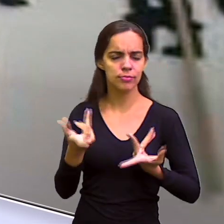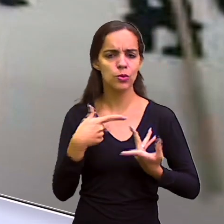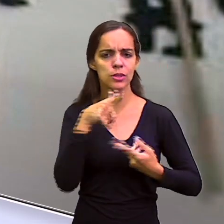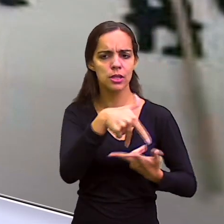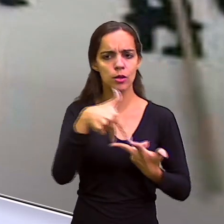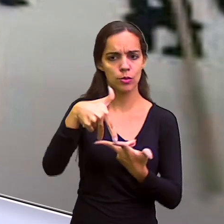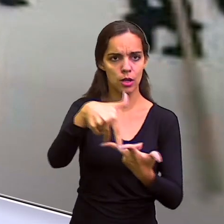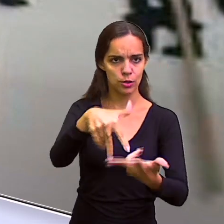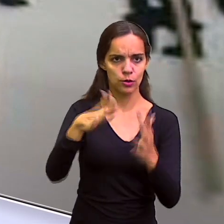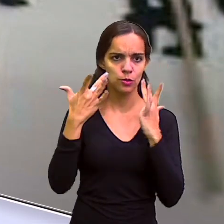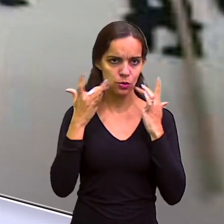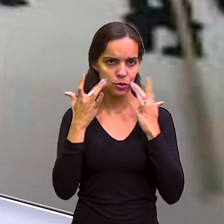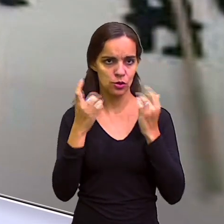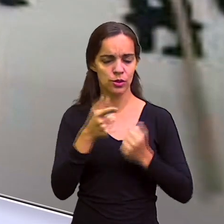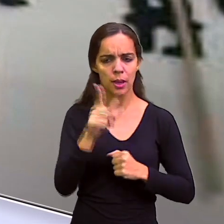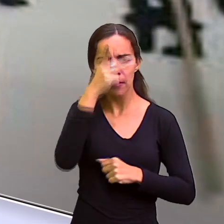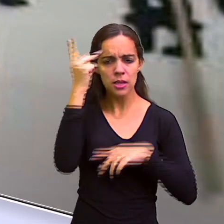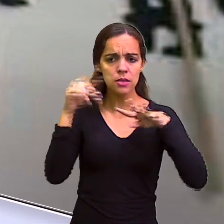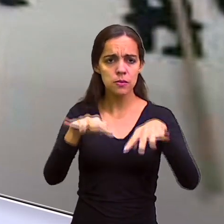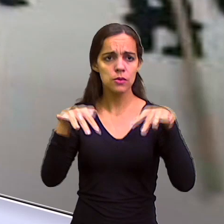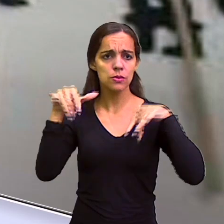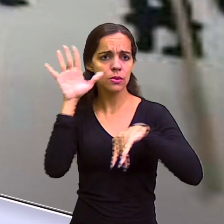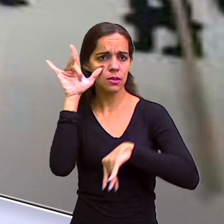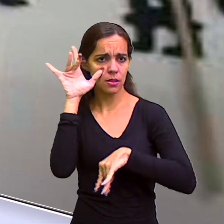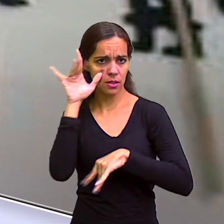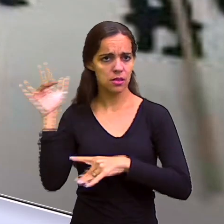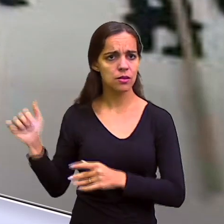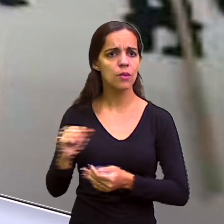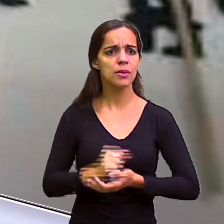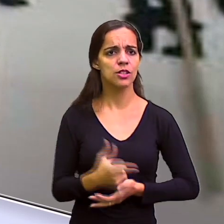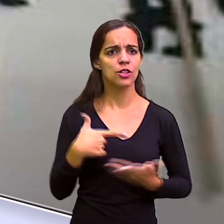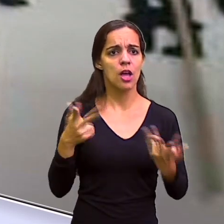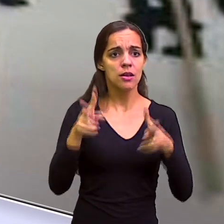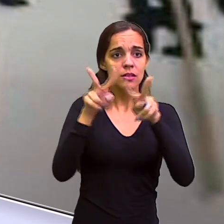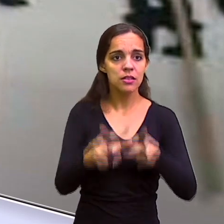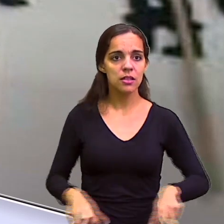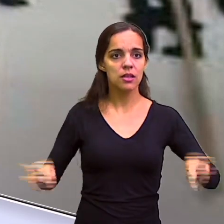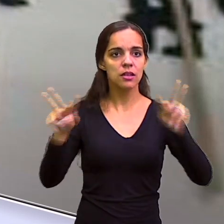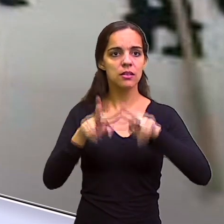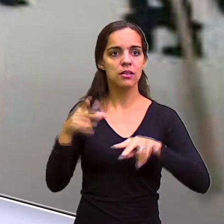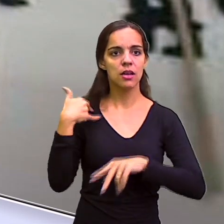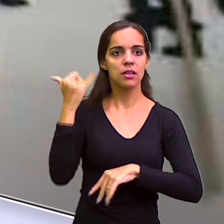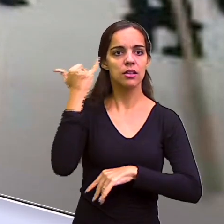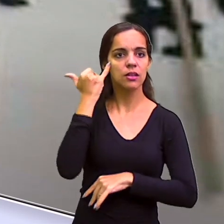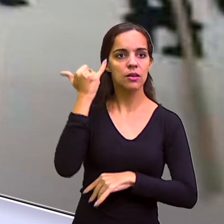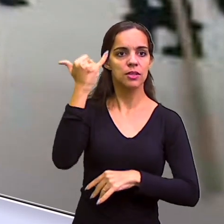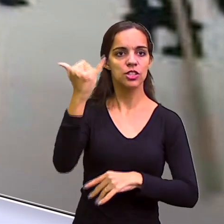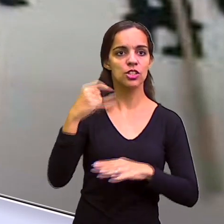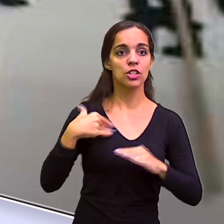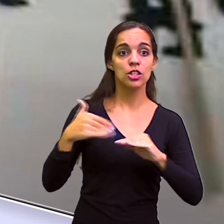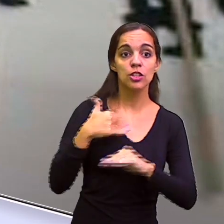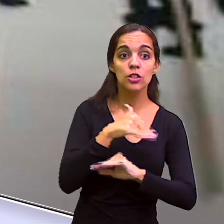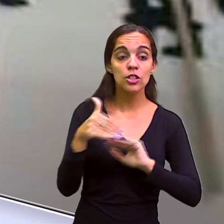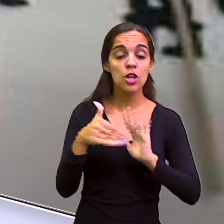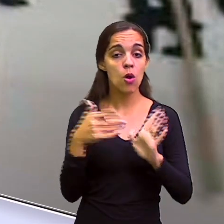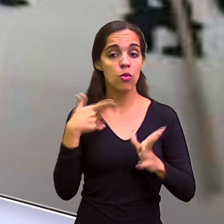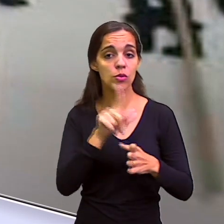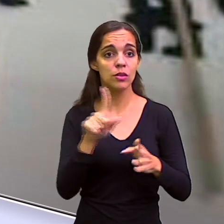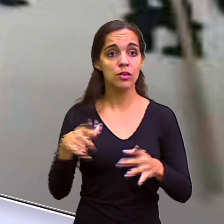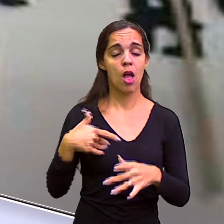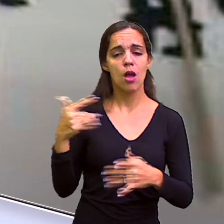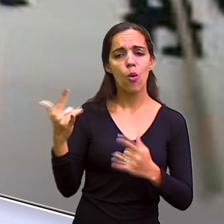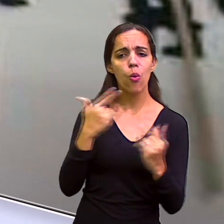sombra, para que o espectador capte visualmente essa ideia, que será totalmente desenvolvida